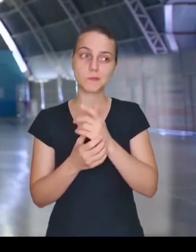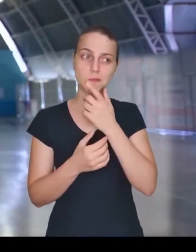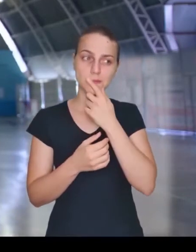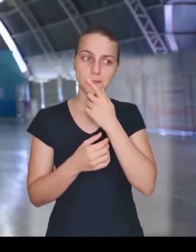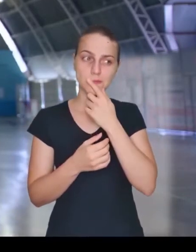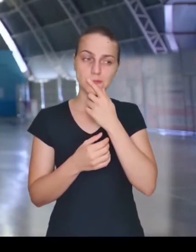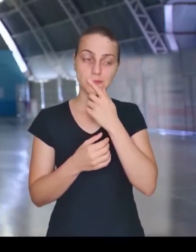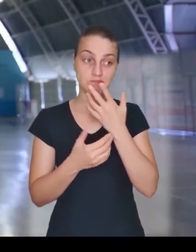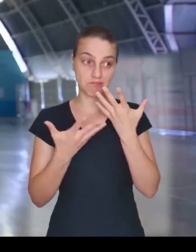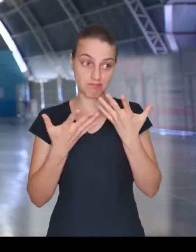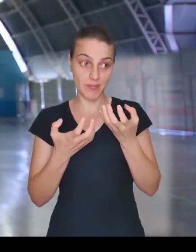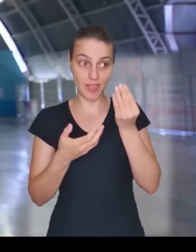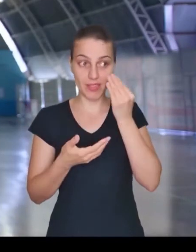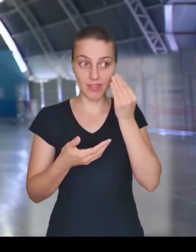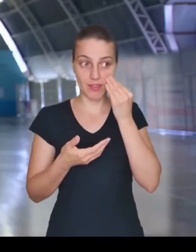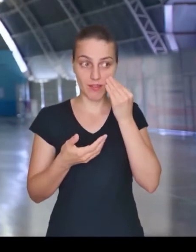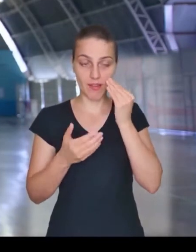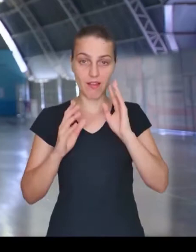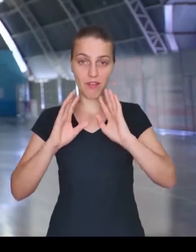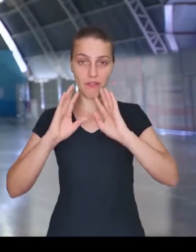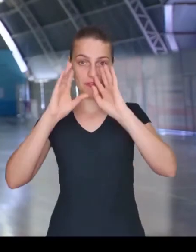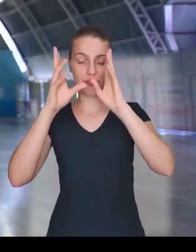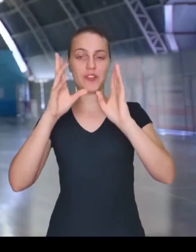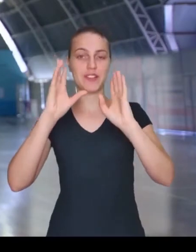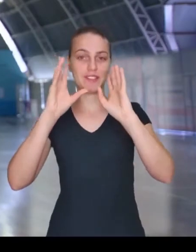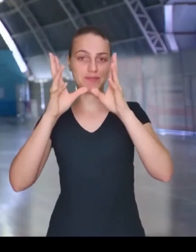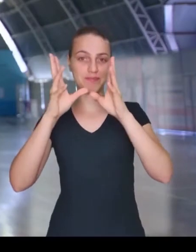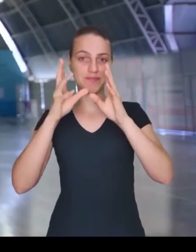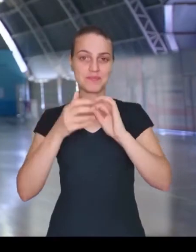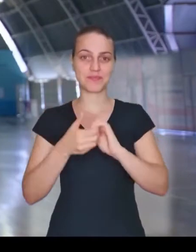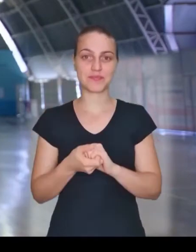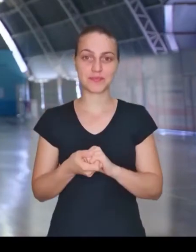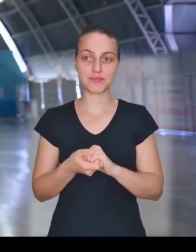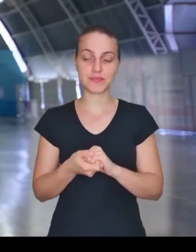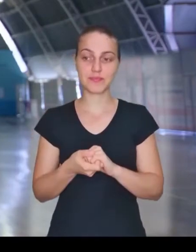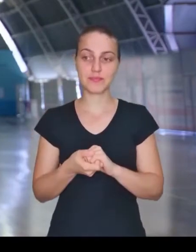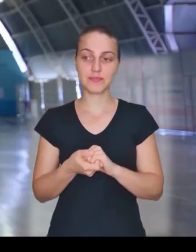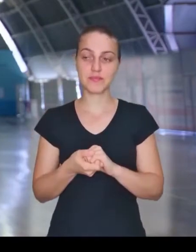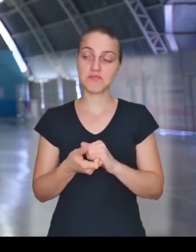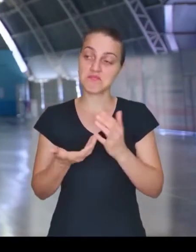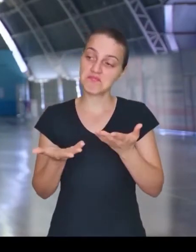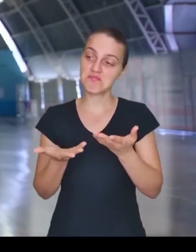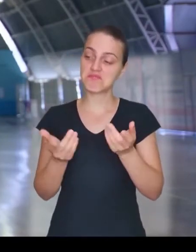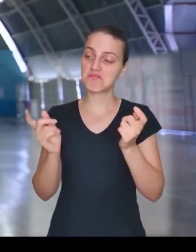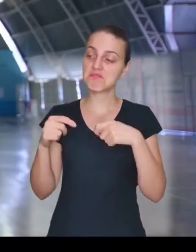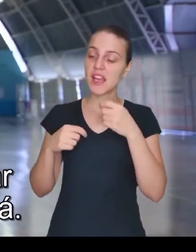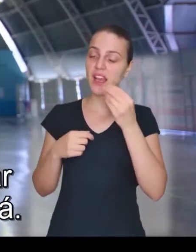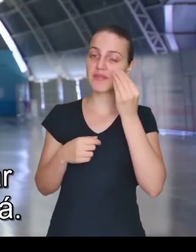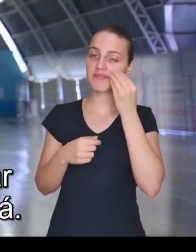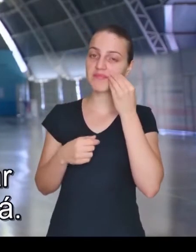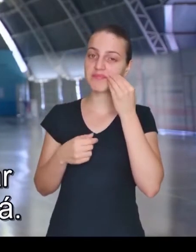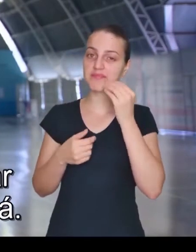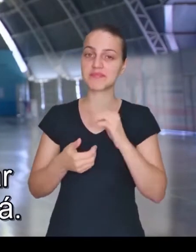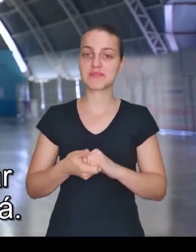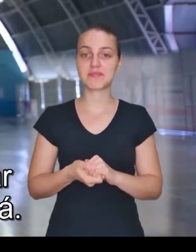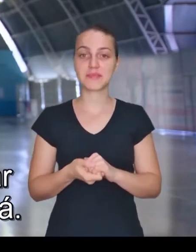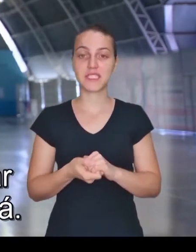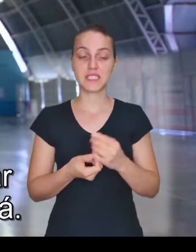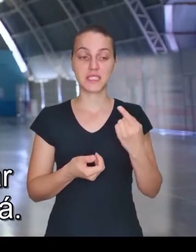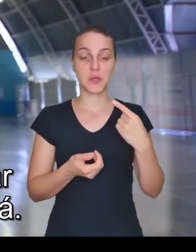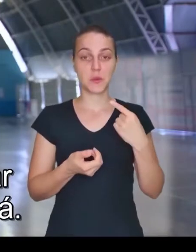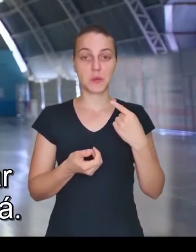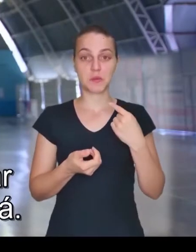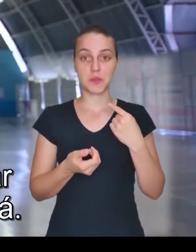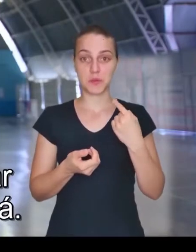verdade. E vamos tentar. Daí entrei na equipe, 2 semanas depois, dentro da equipe eu fui participar de